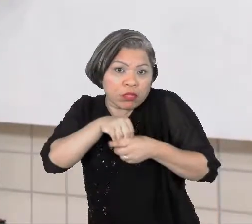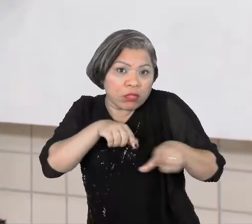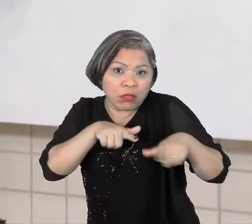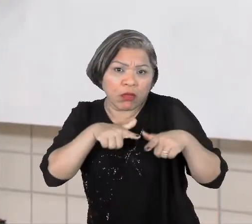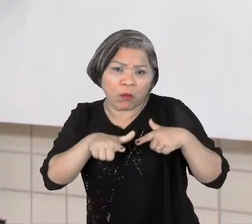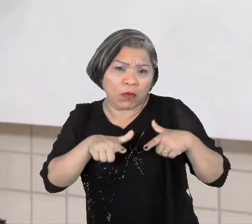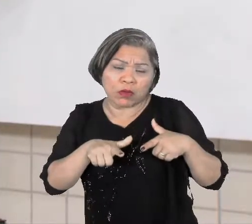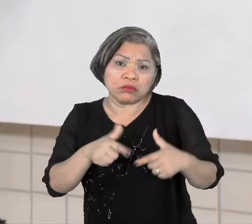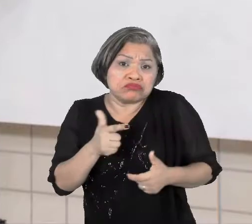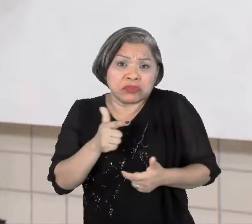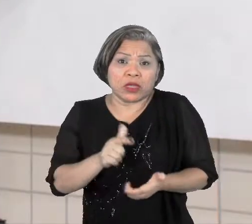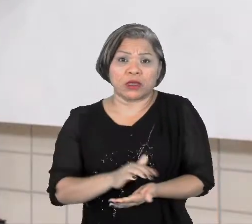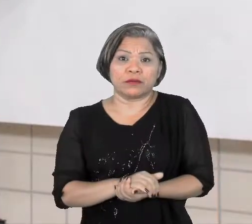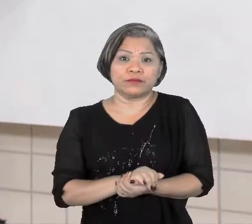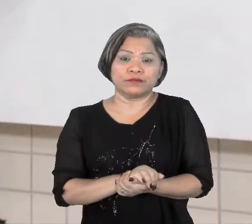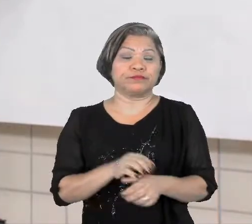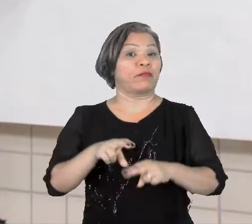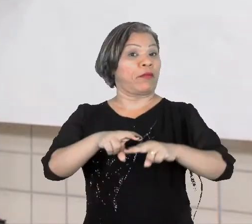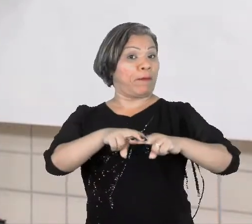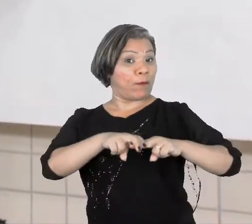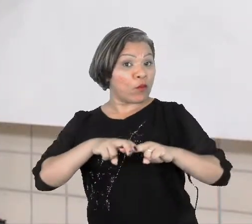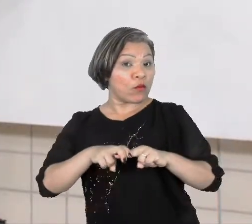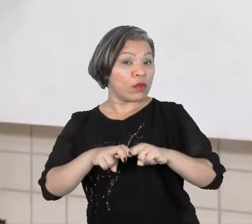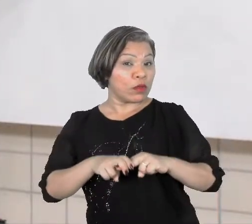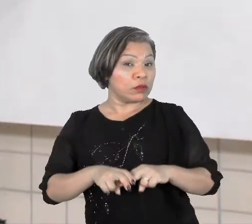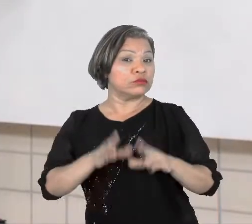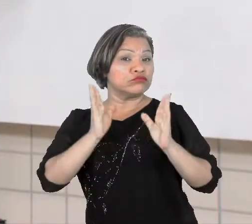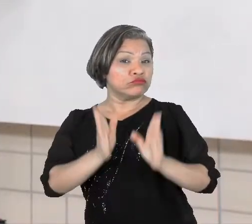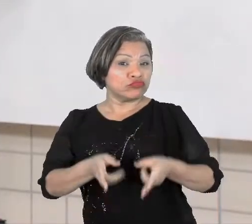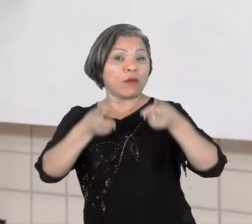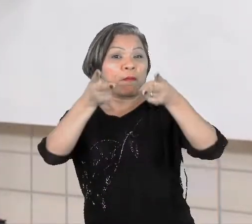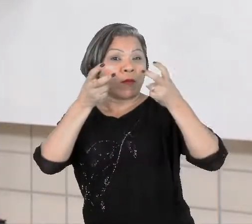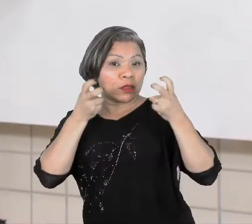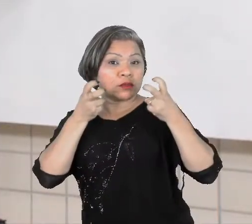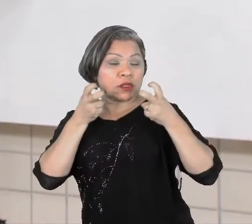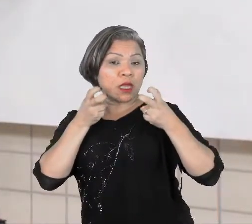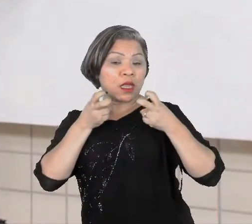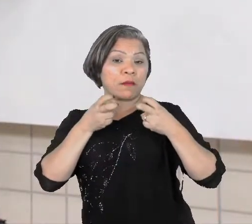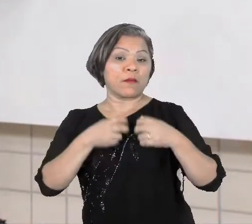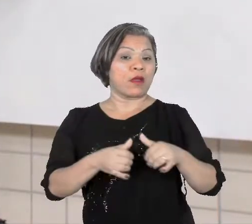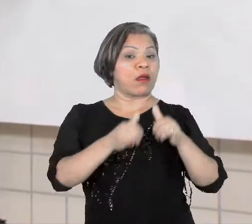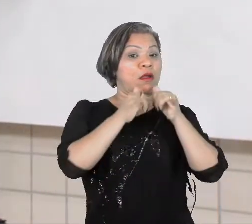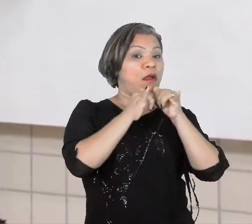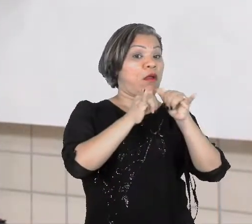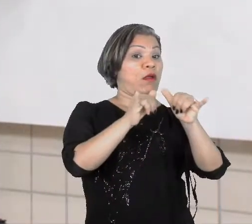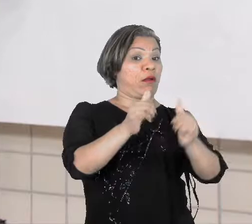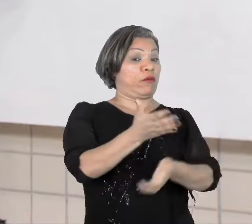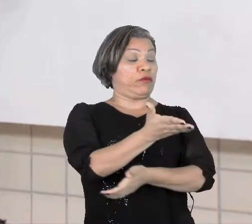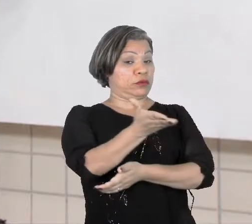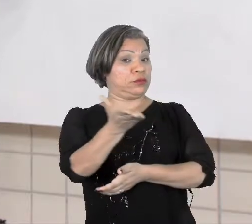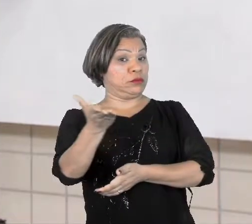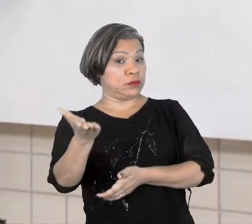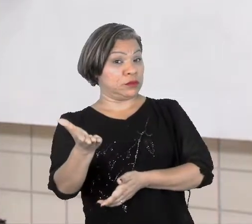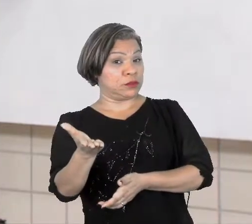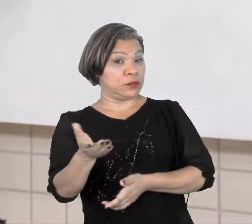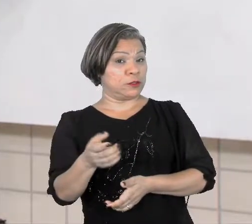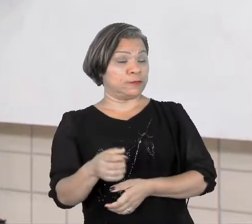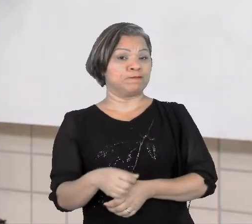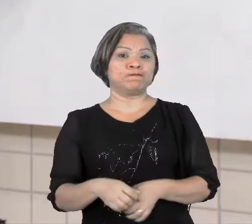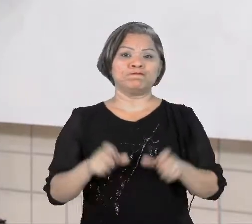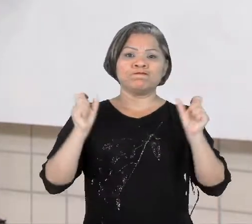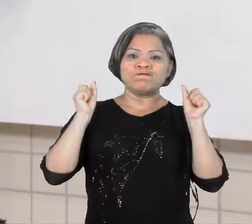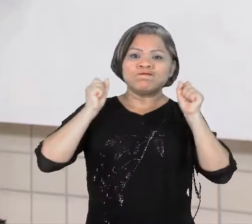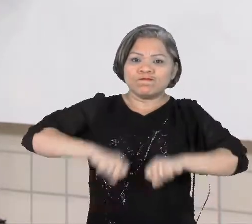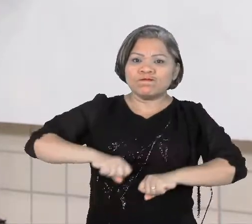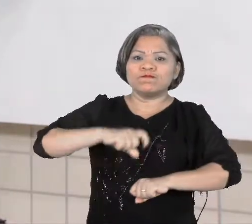que a gente já percebe e alerta a todos vocês, existe a necessidade da